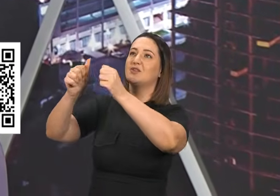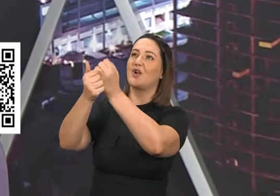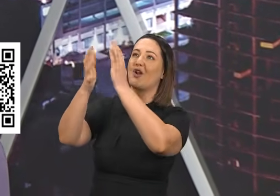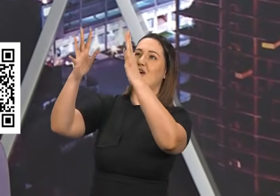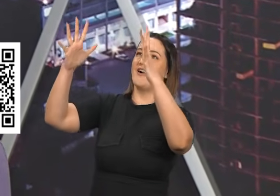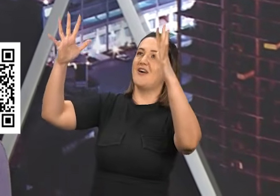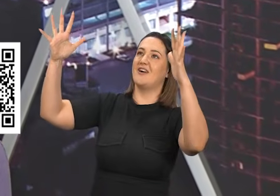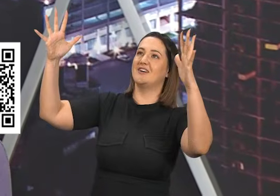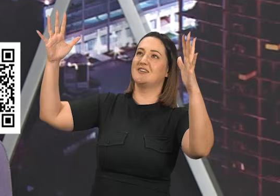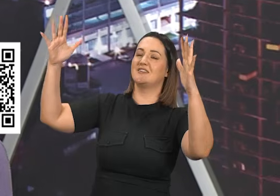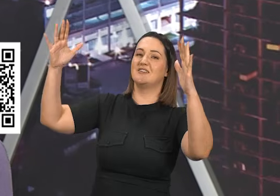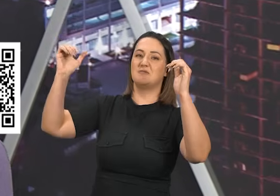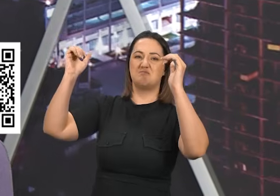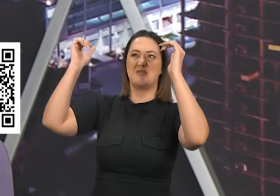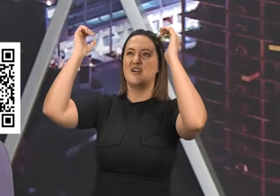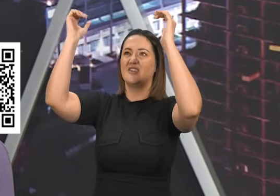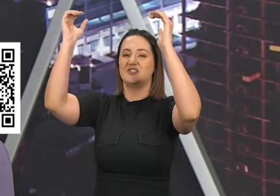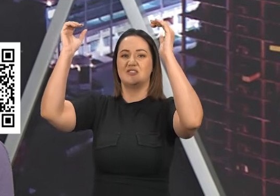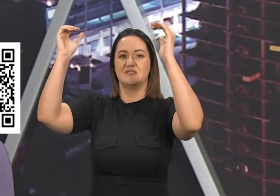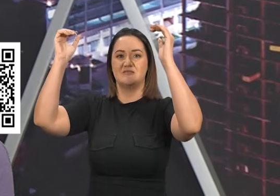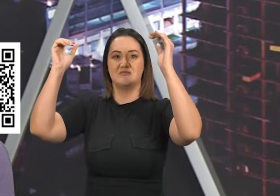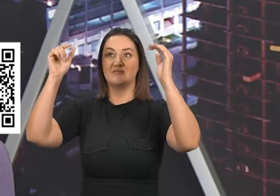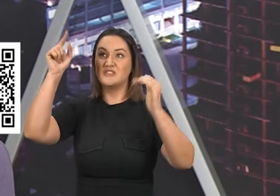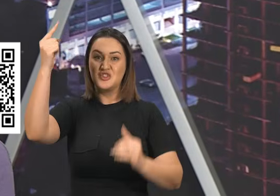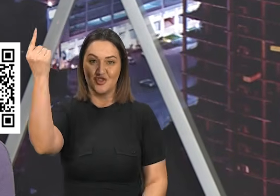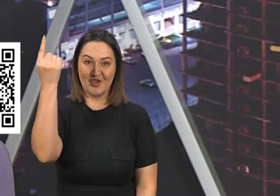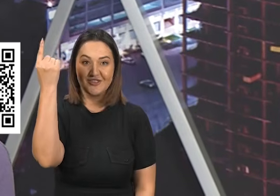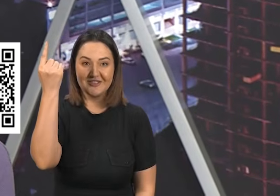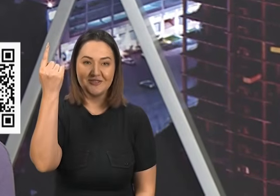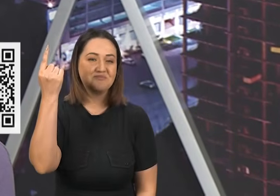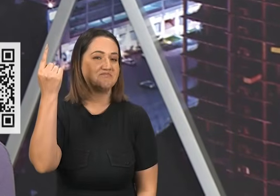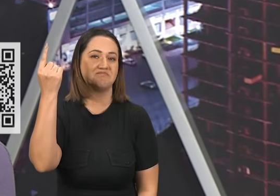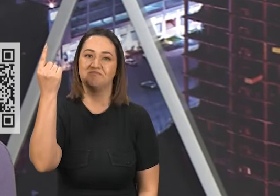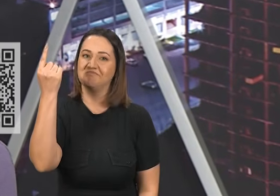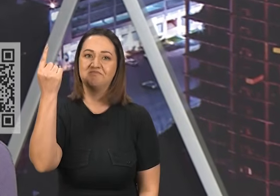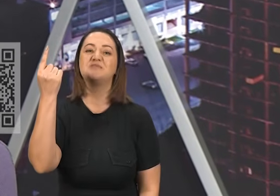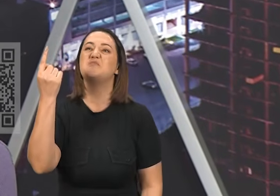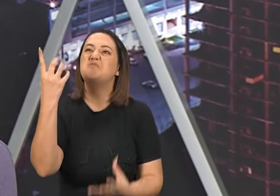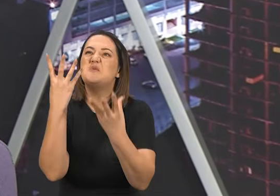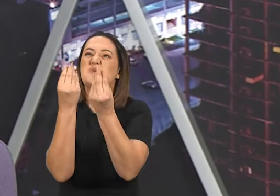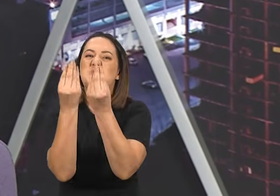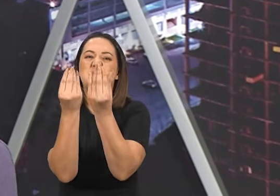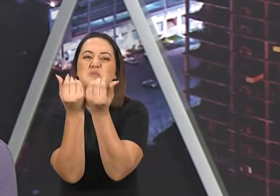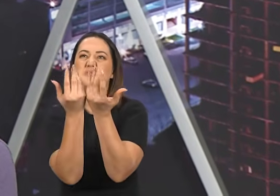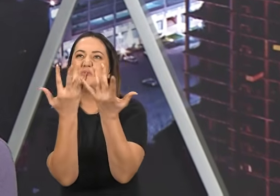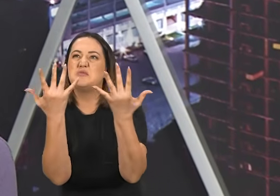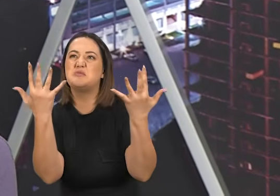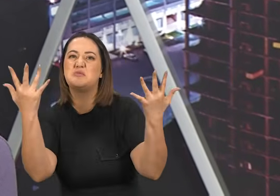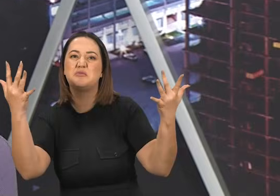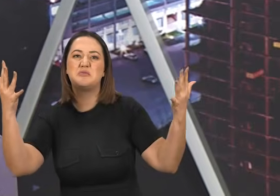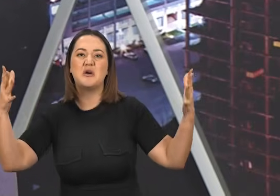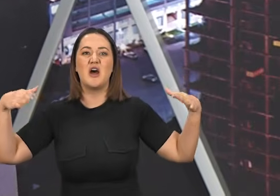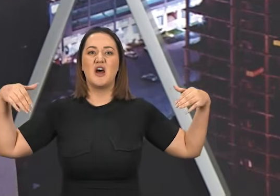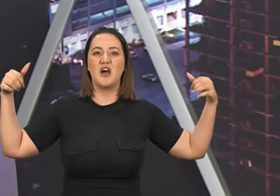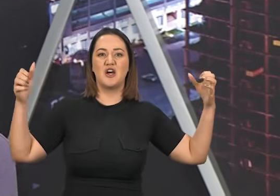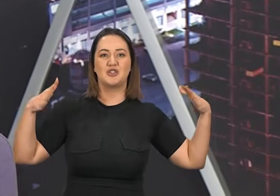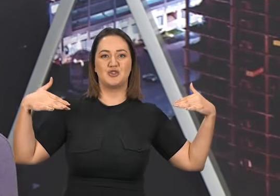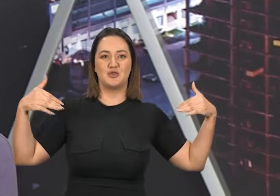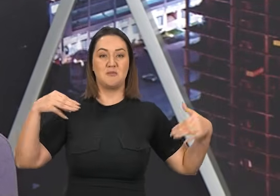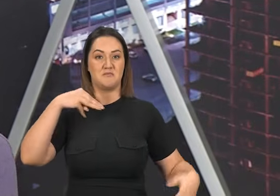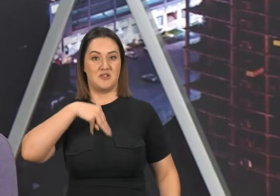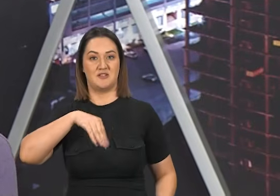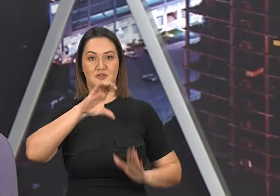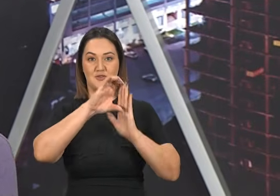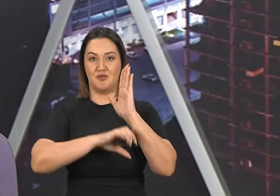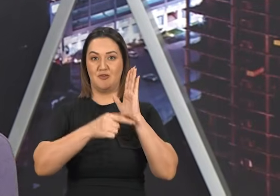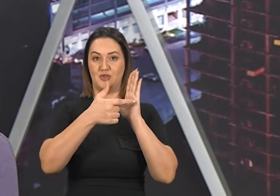majestade. Jesus não virá sozinho, ele virá acompanhado de milhares e milhões de anjos. Mateus